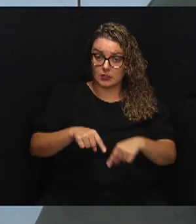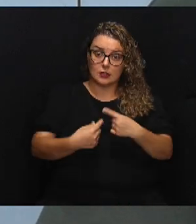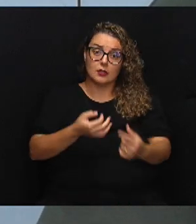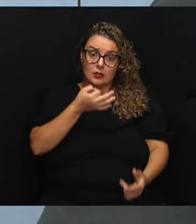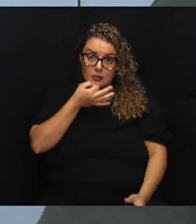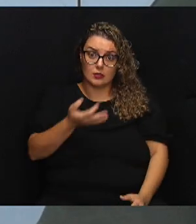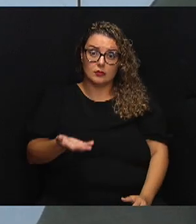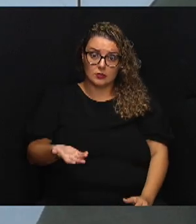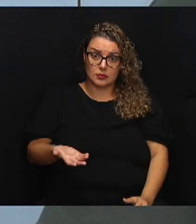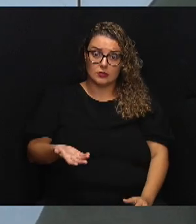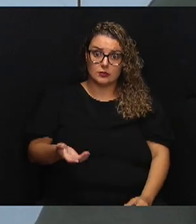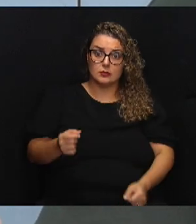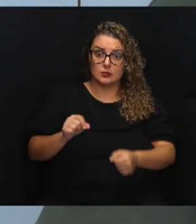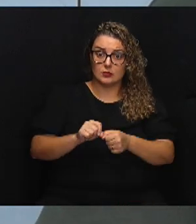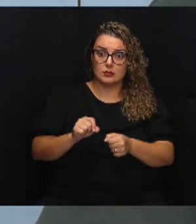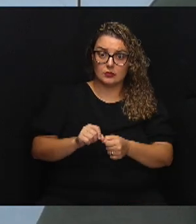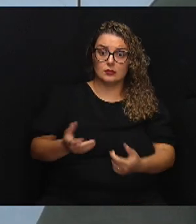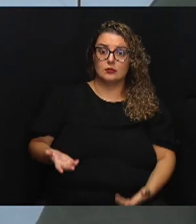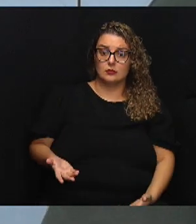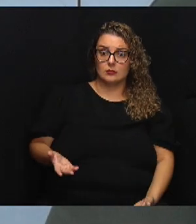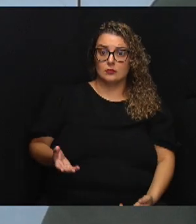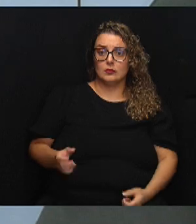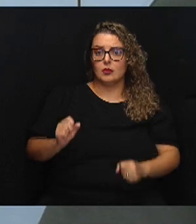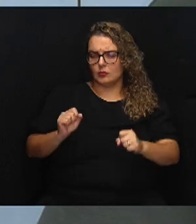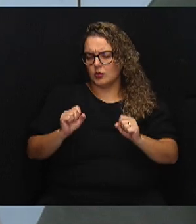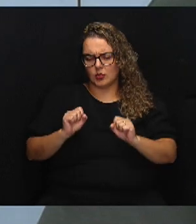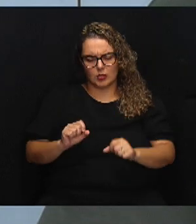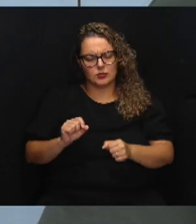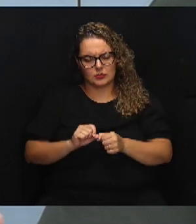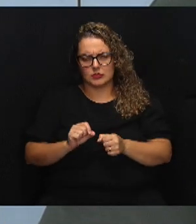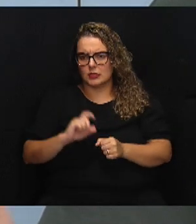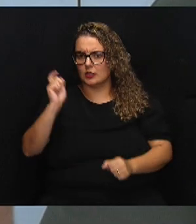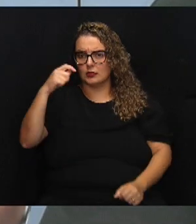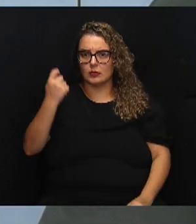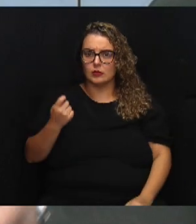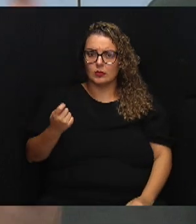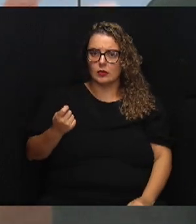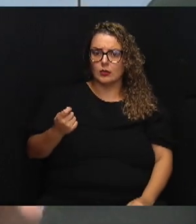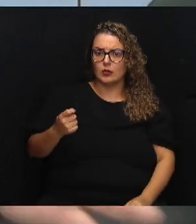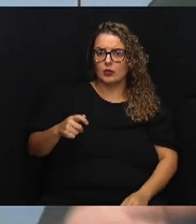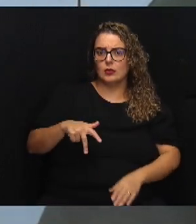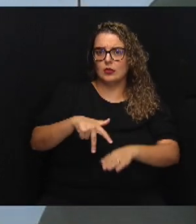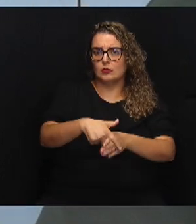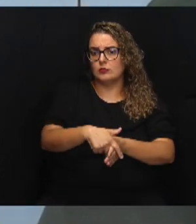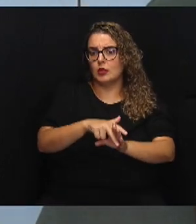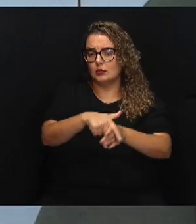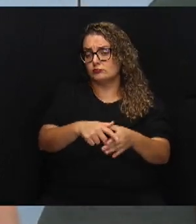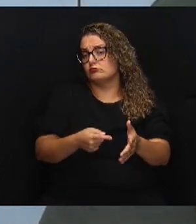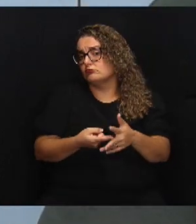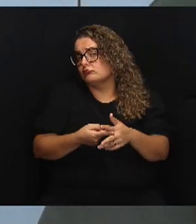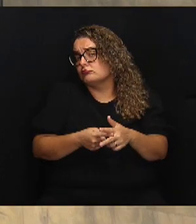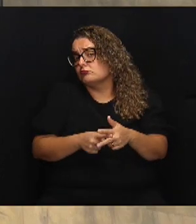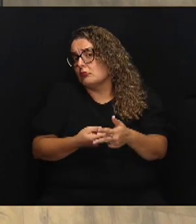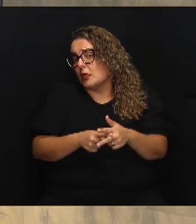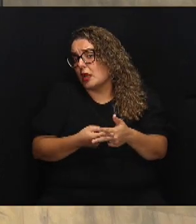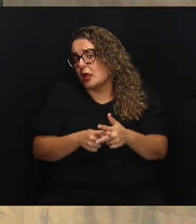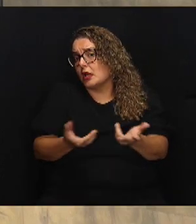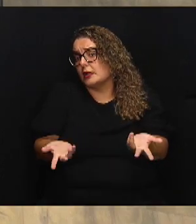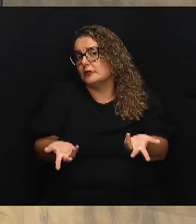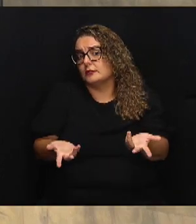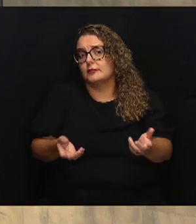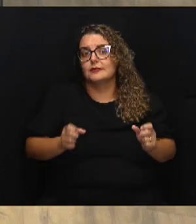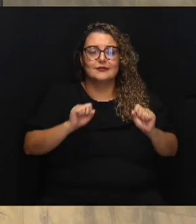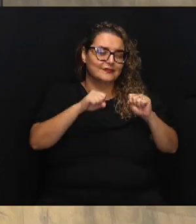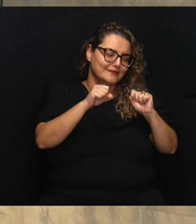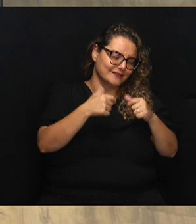sugestão que eu tinha feito, eu falei, dá para fazer rodeio em Campinas, com touro mecânico, não é para pular só, faz com touro mecânico. Ele pula do mesmo jeito,